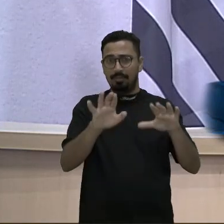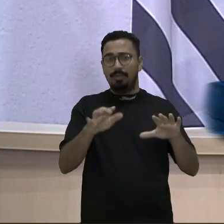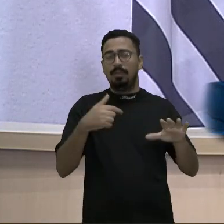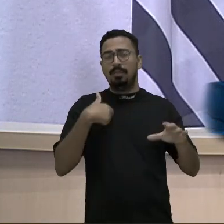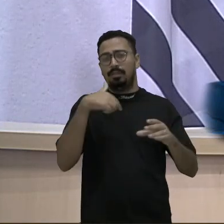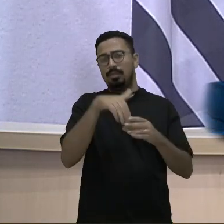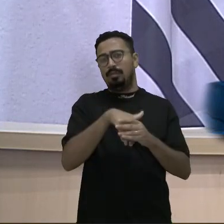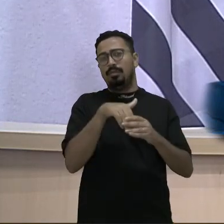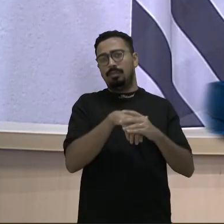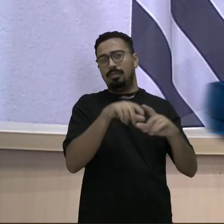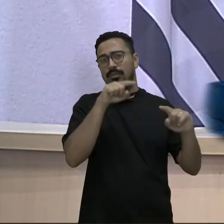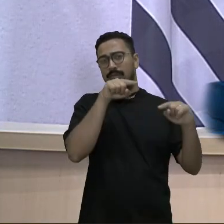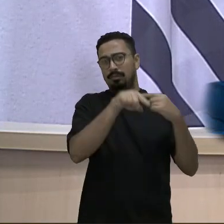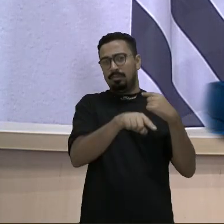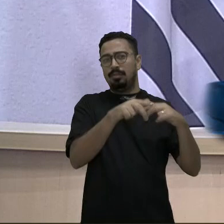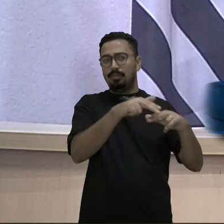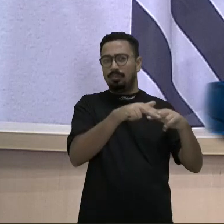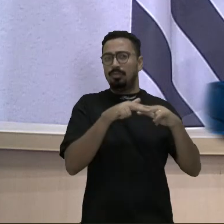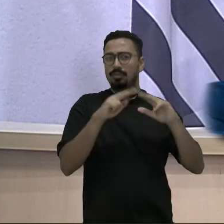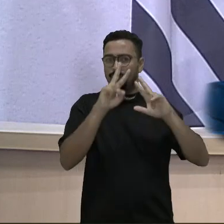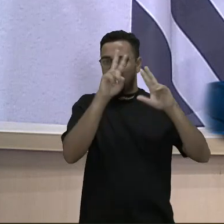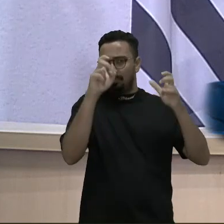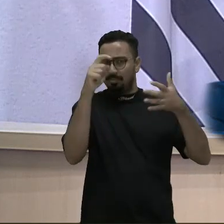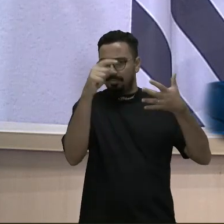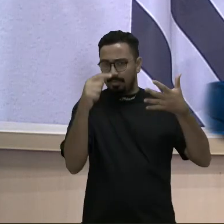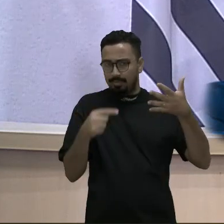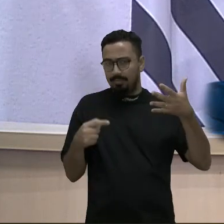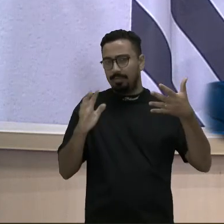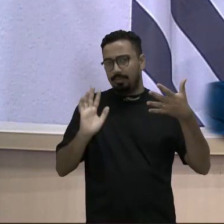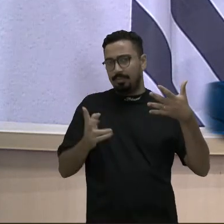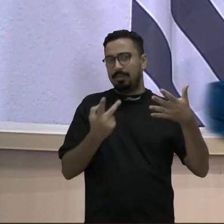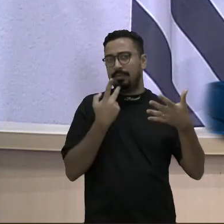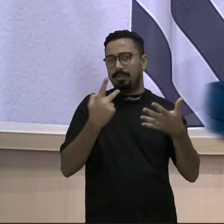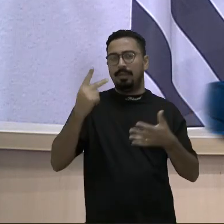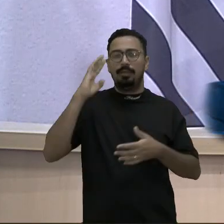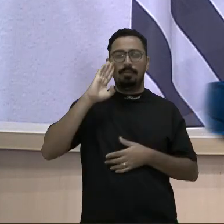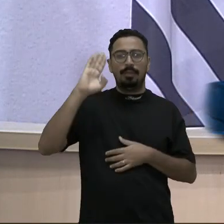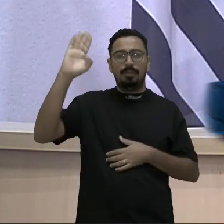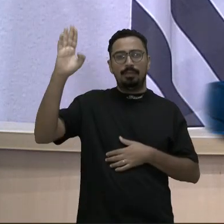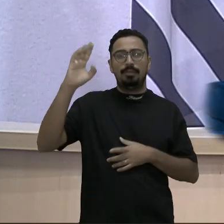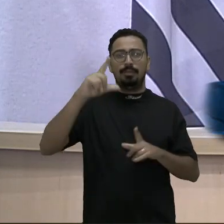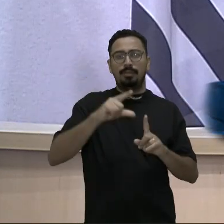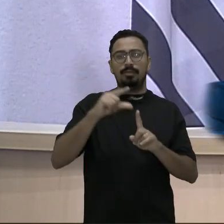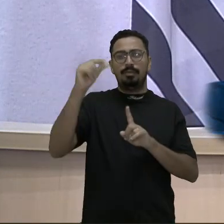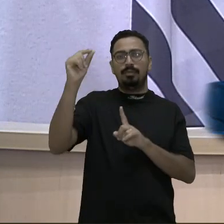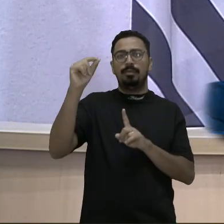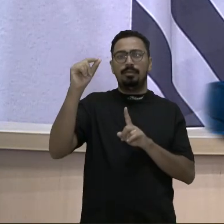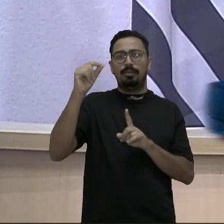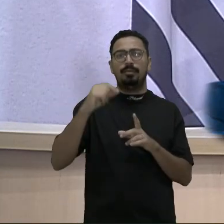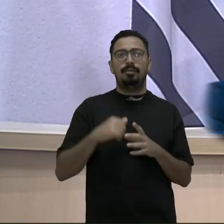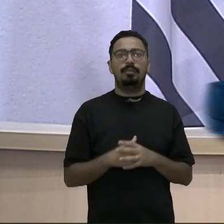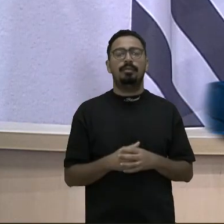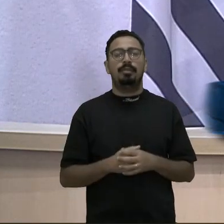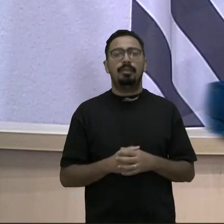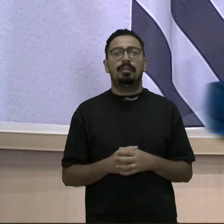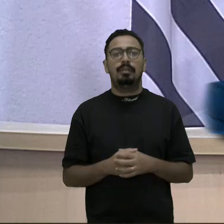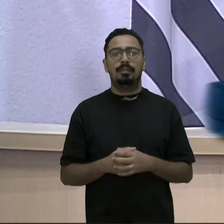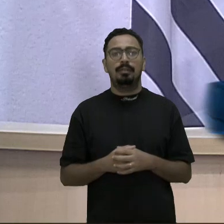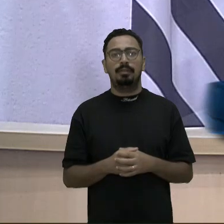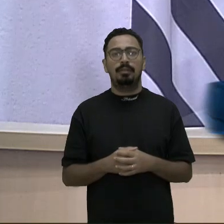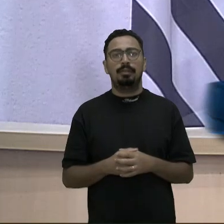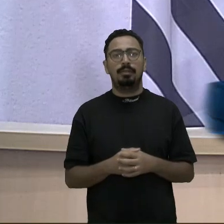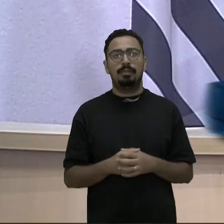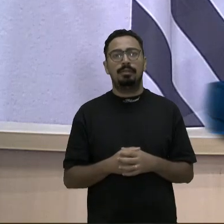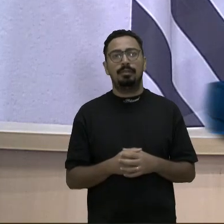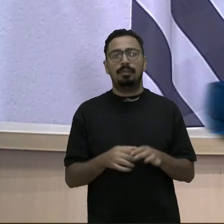todas essas outras questões que eu coloquei aqui, principalmente destacando com muita ênfase